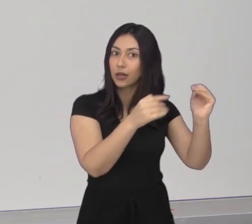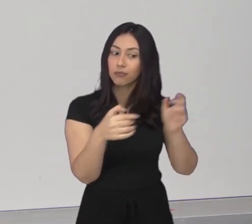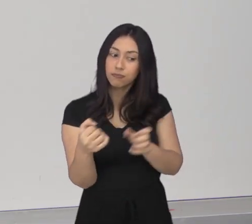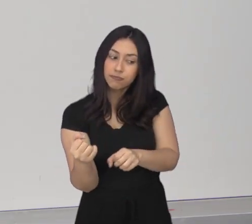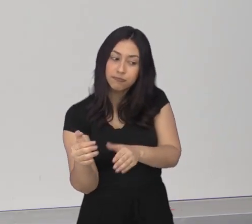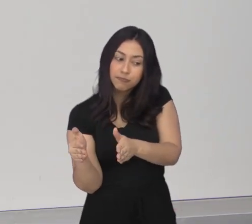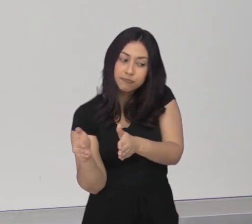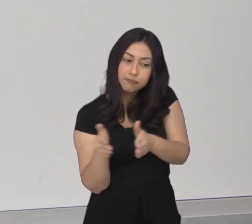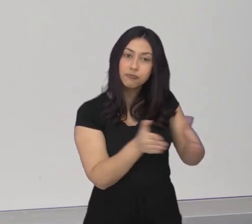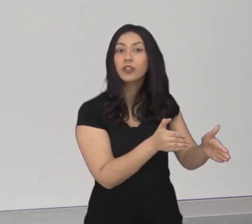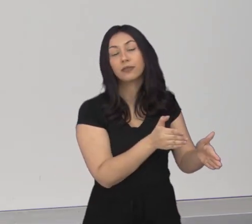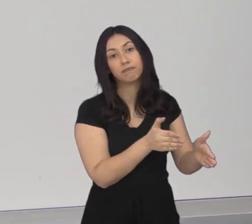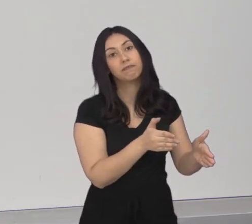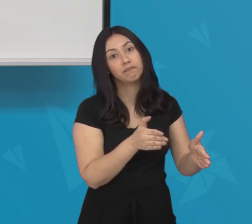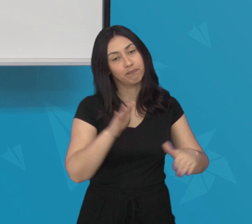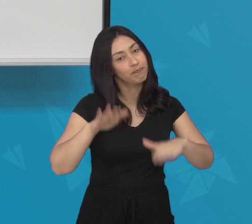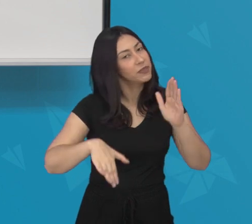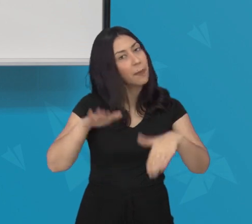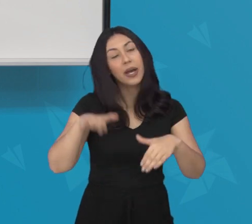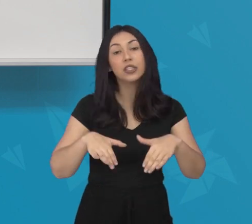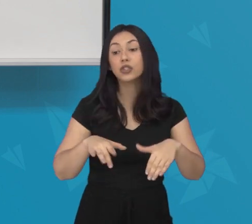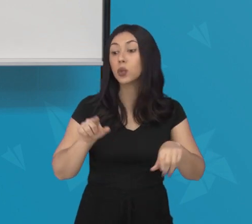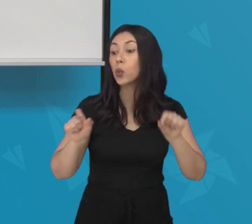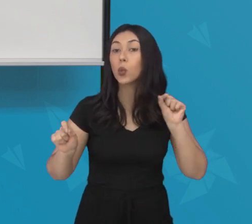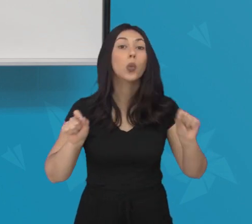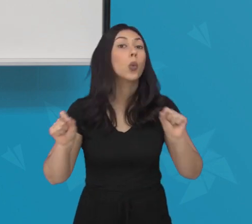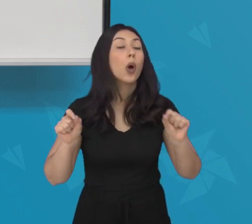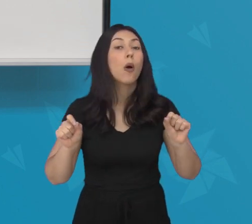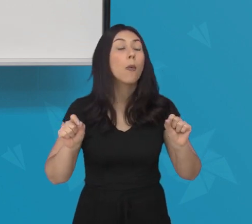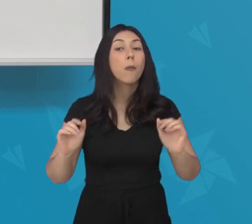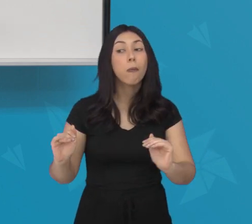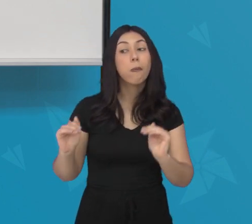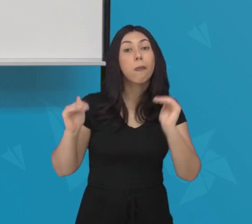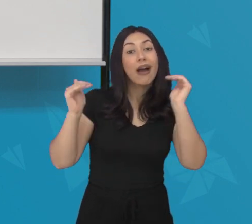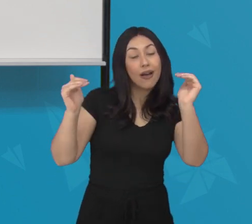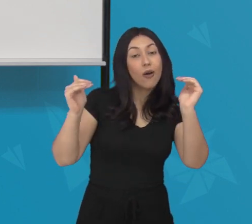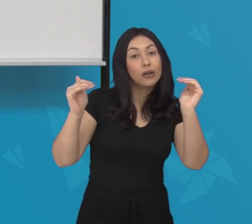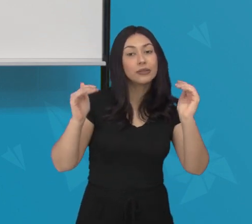depende da grandeza dos vetores. E aqui está